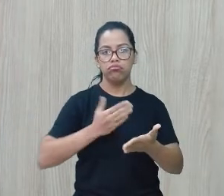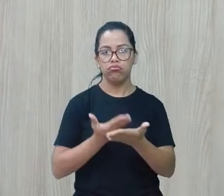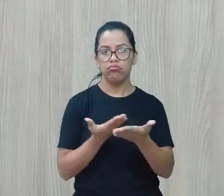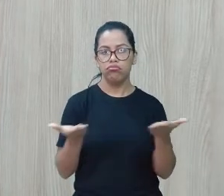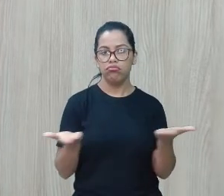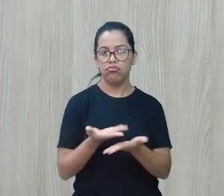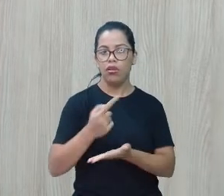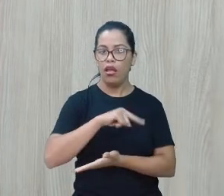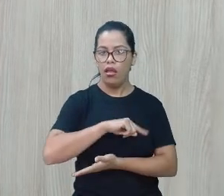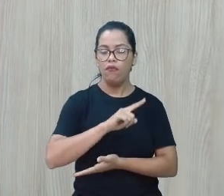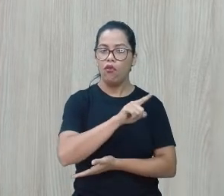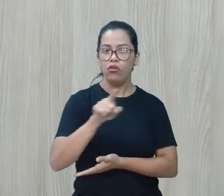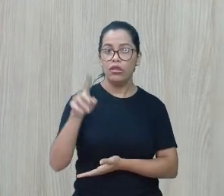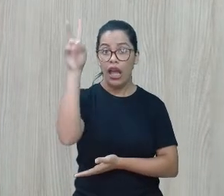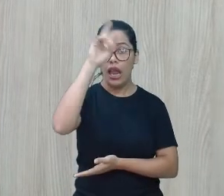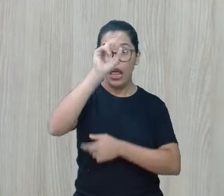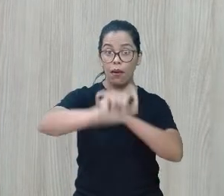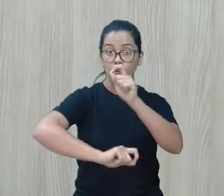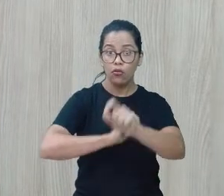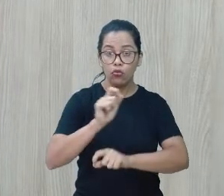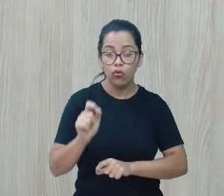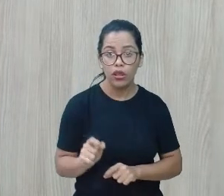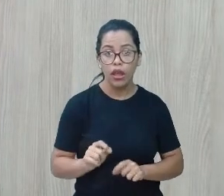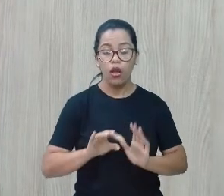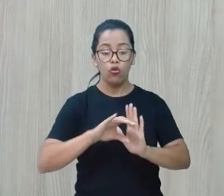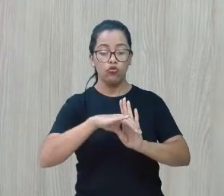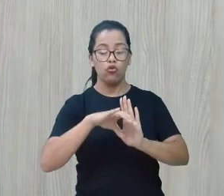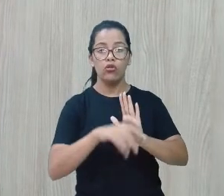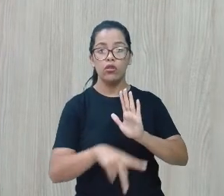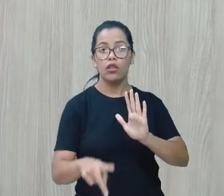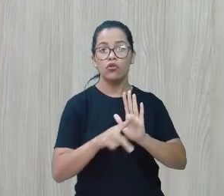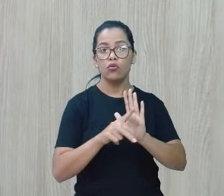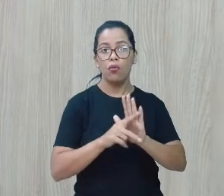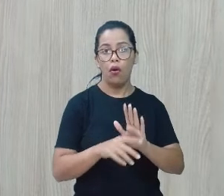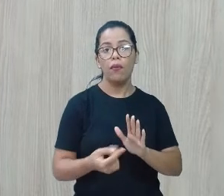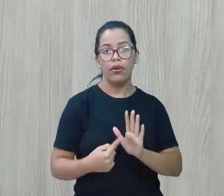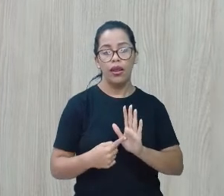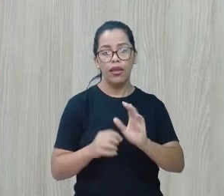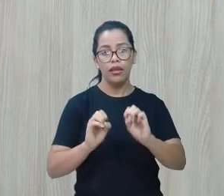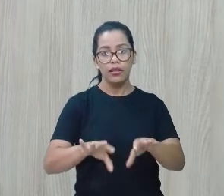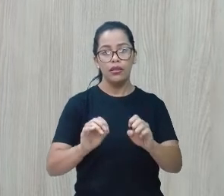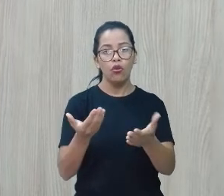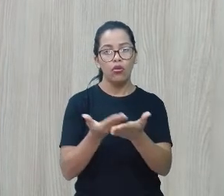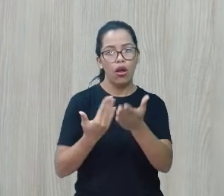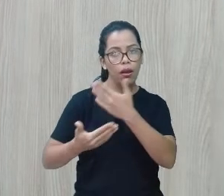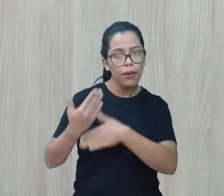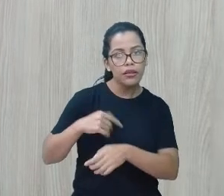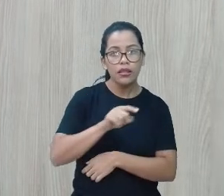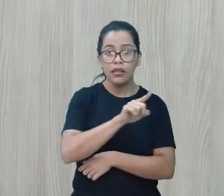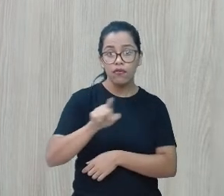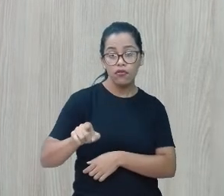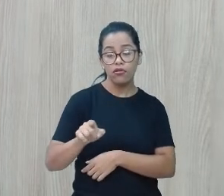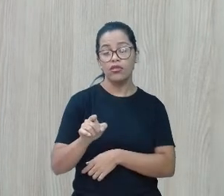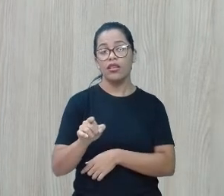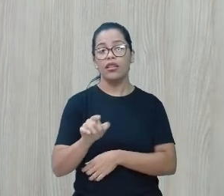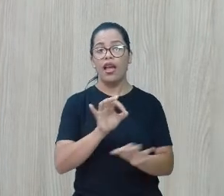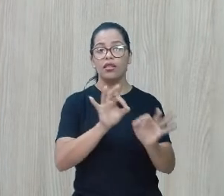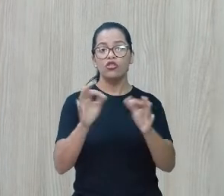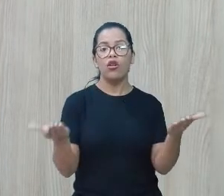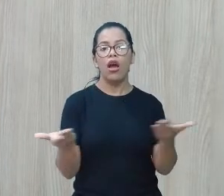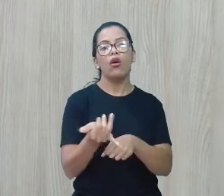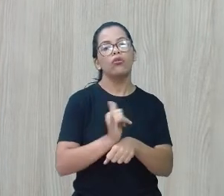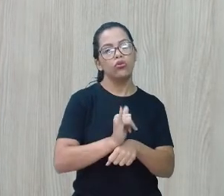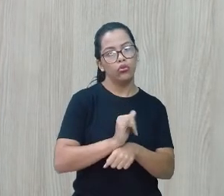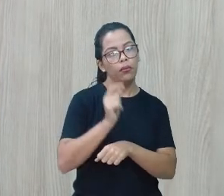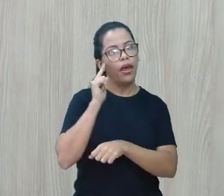perguntando, vocês lembram dos conceitos estudados na aula anterior? Se você está assistindo no YouTube, é interessante também você